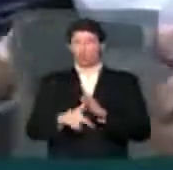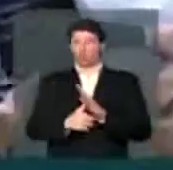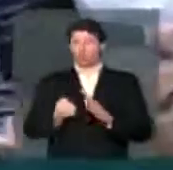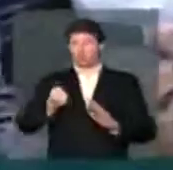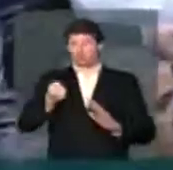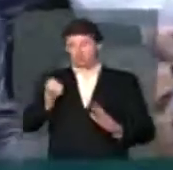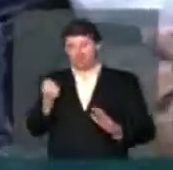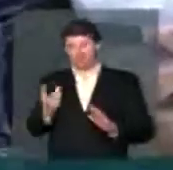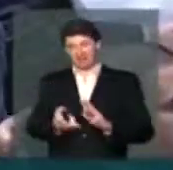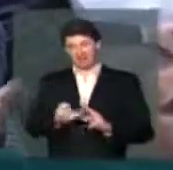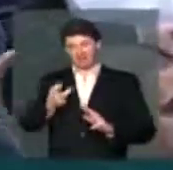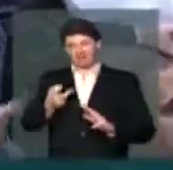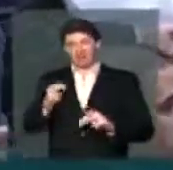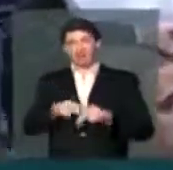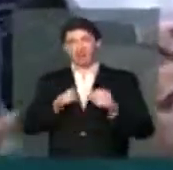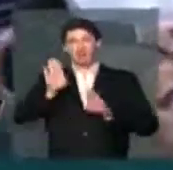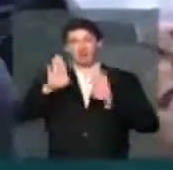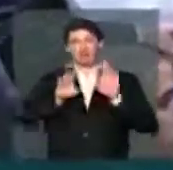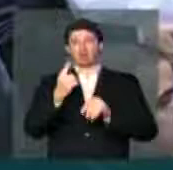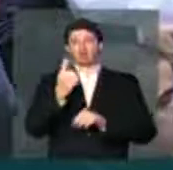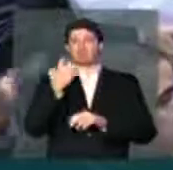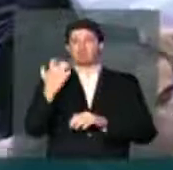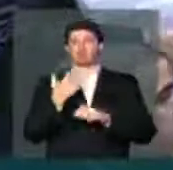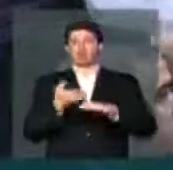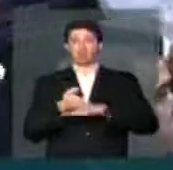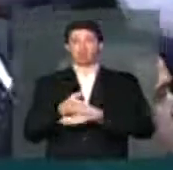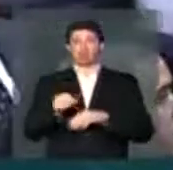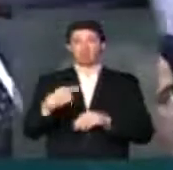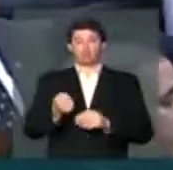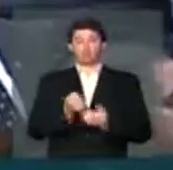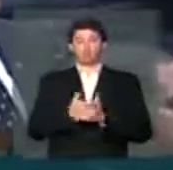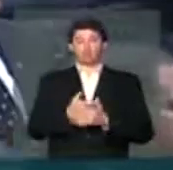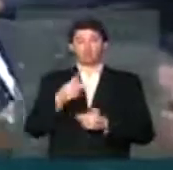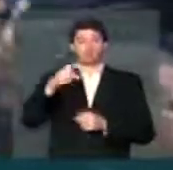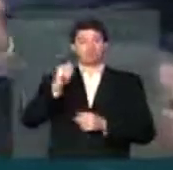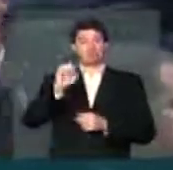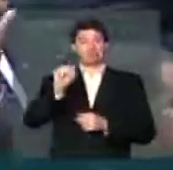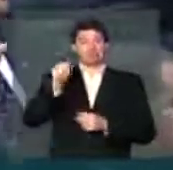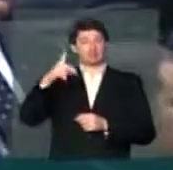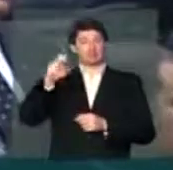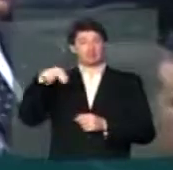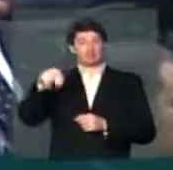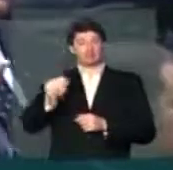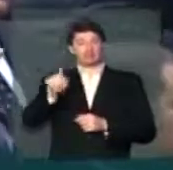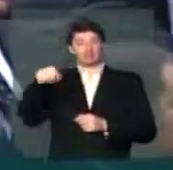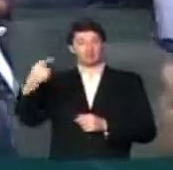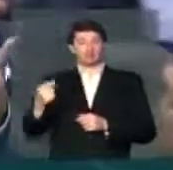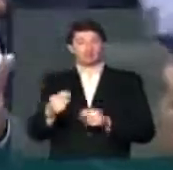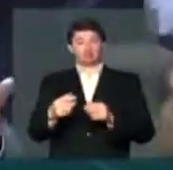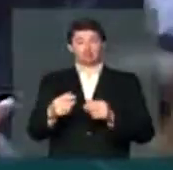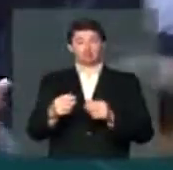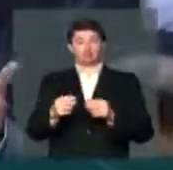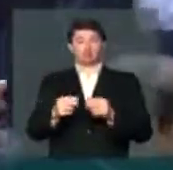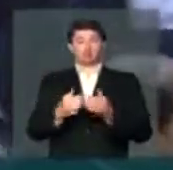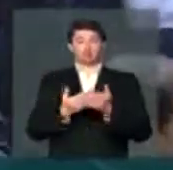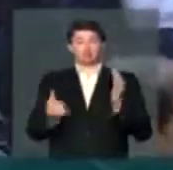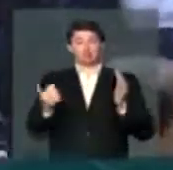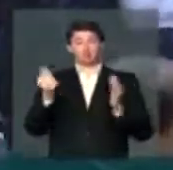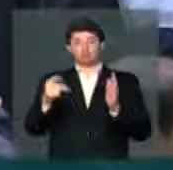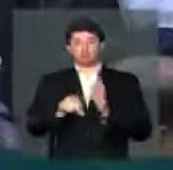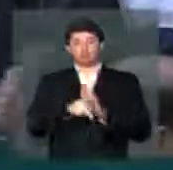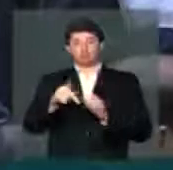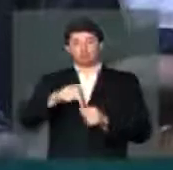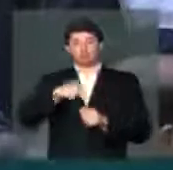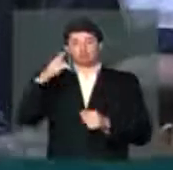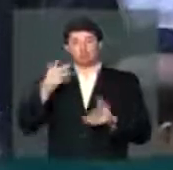dilapidada, primeiro com um leilão com apenas uma empresa, depois com a compra de Passadina, depois com a descapitalização da